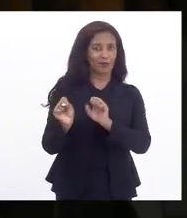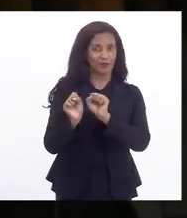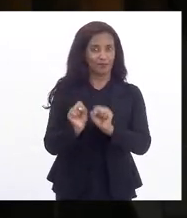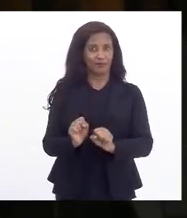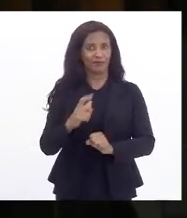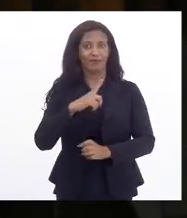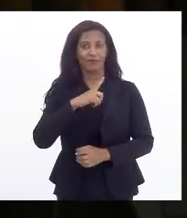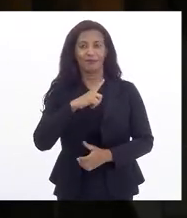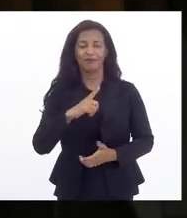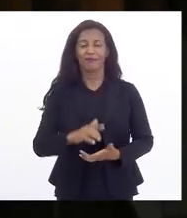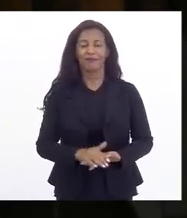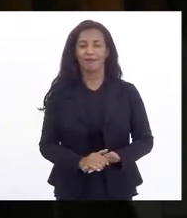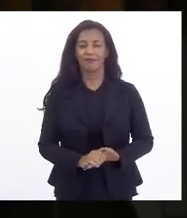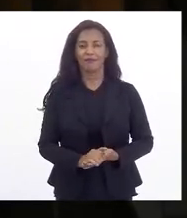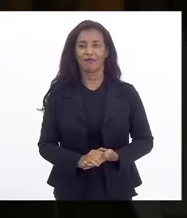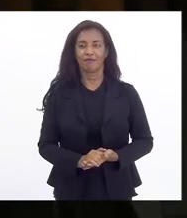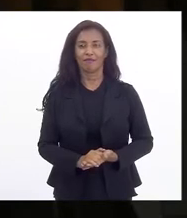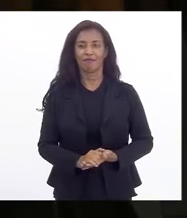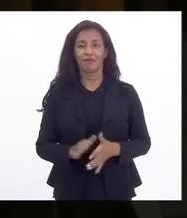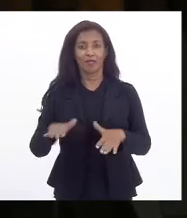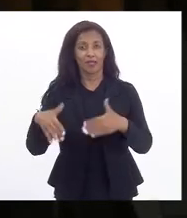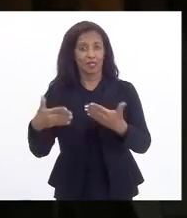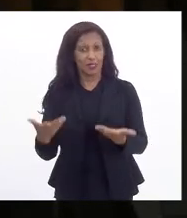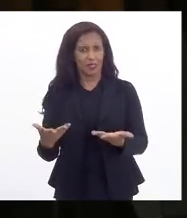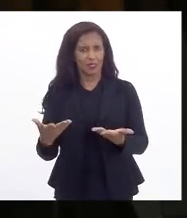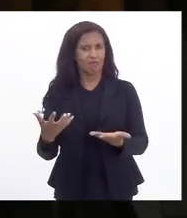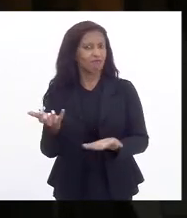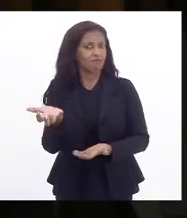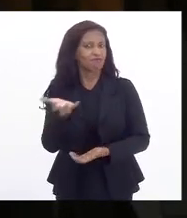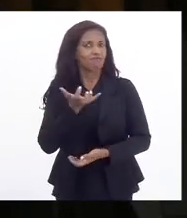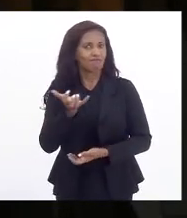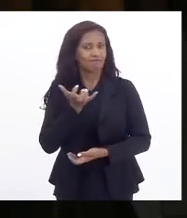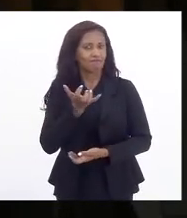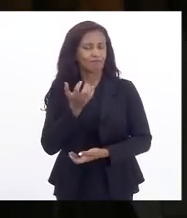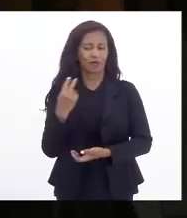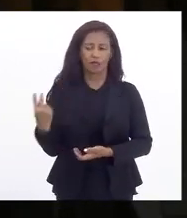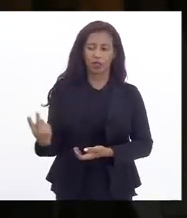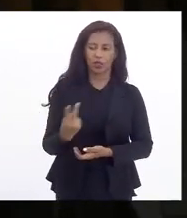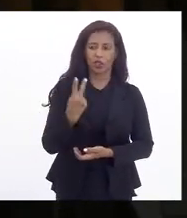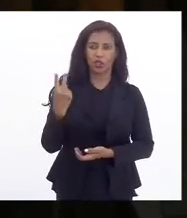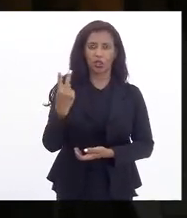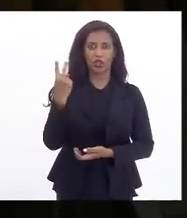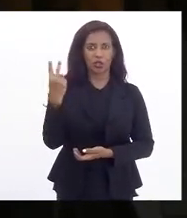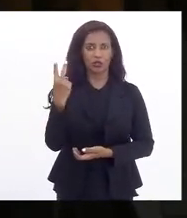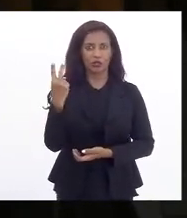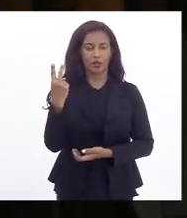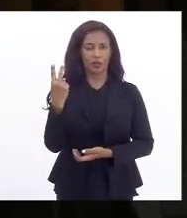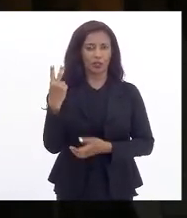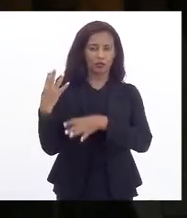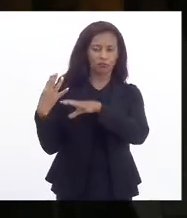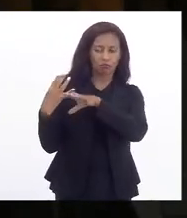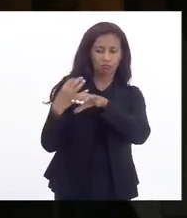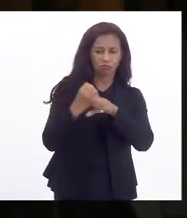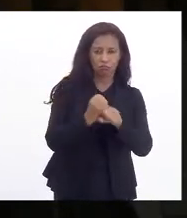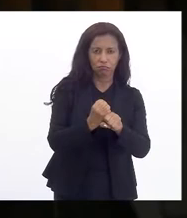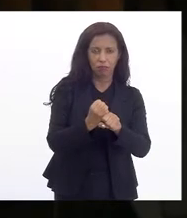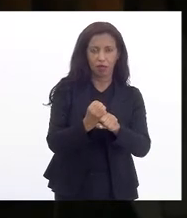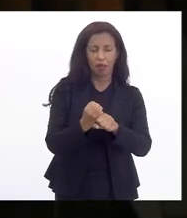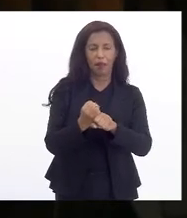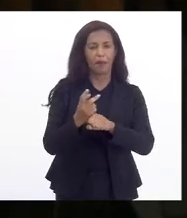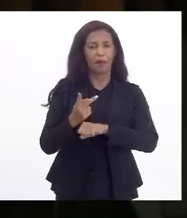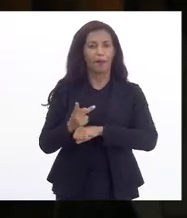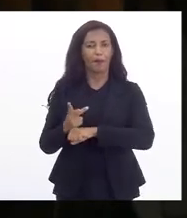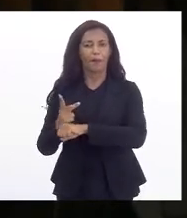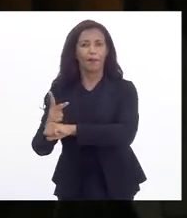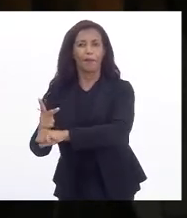ter e assim estimamos de valores pretéritos para